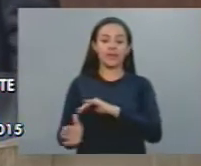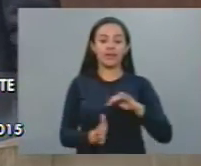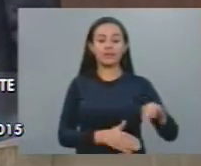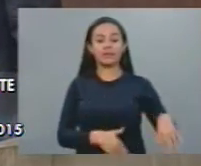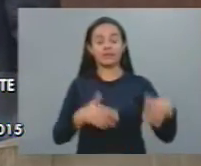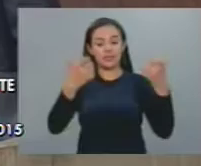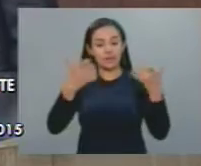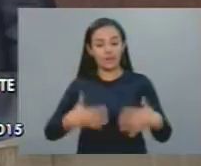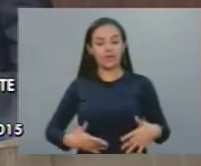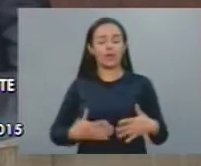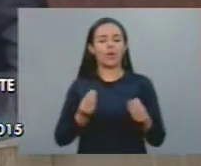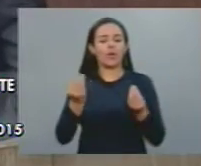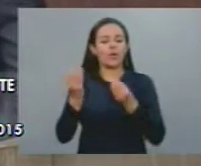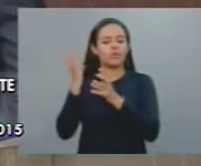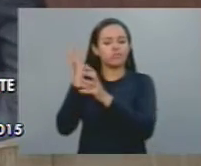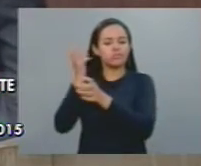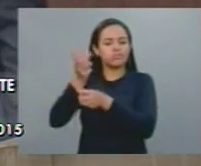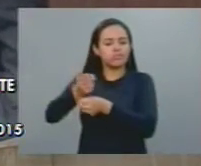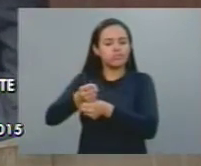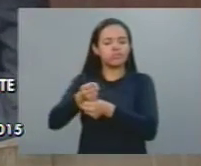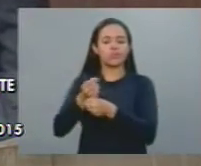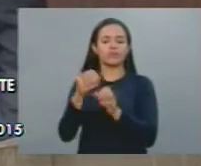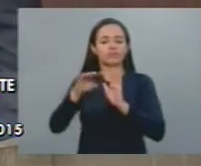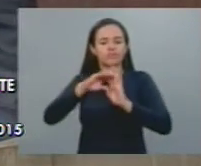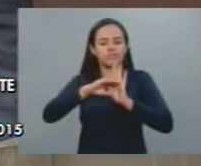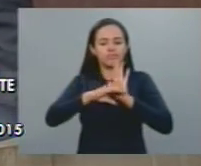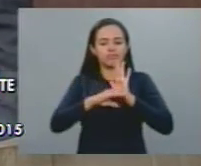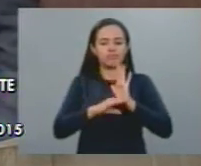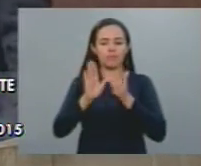obrigação também, em um pequeno balanço